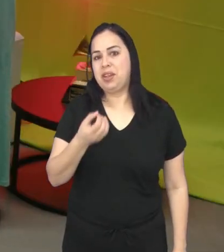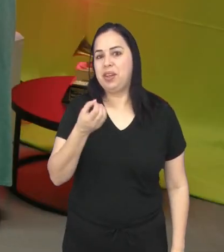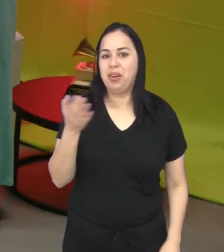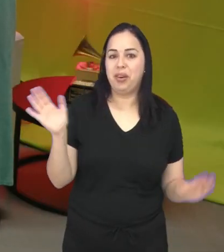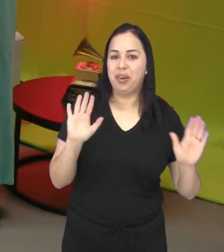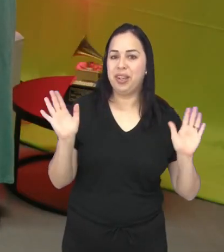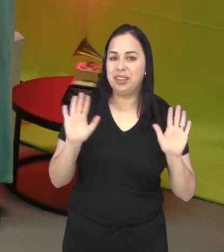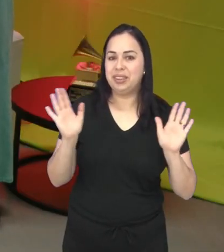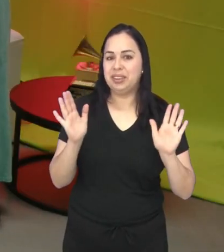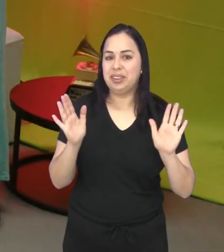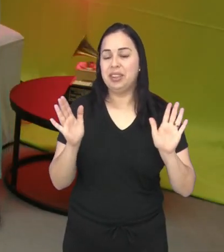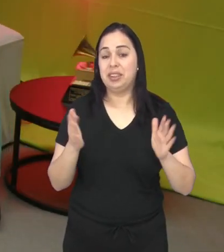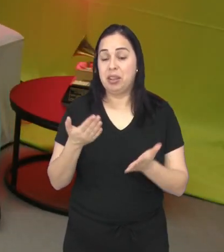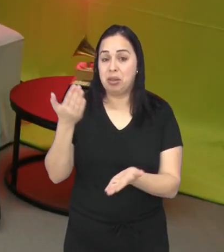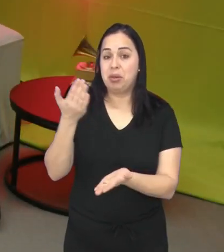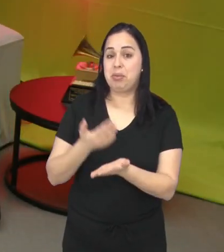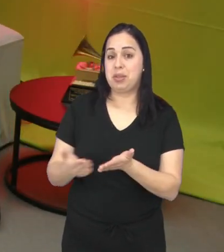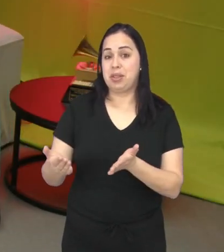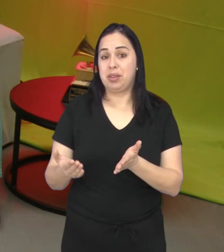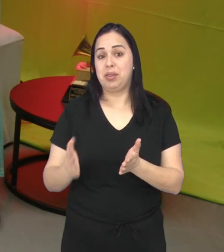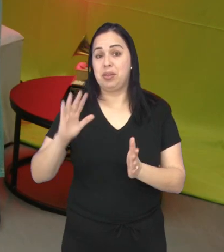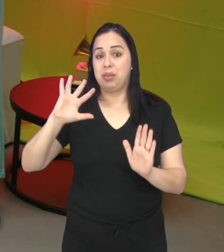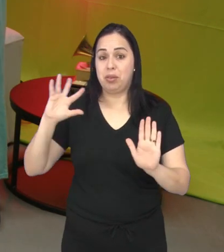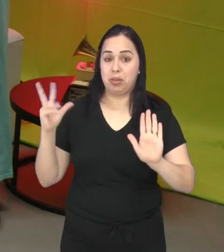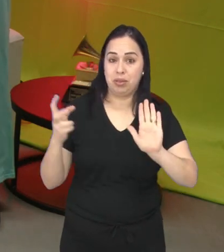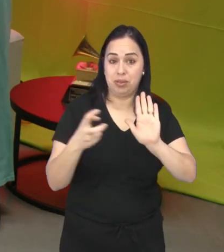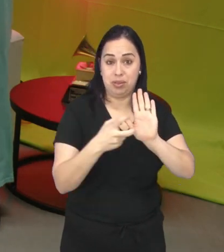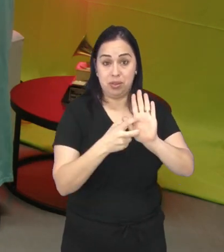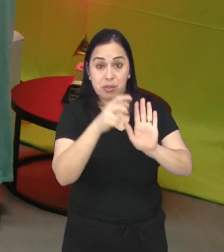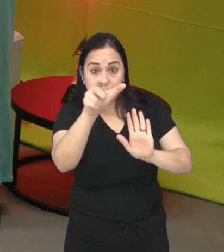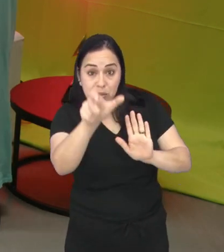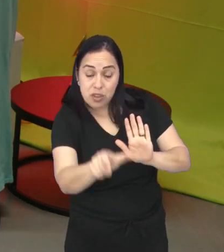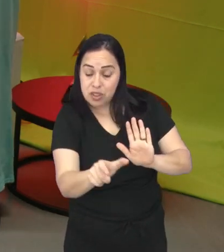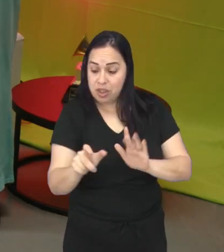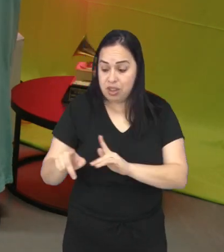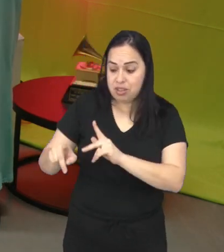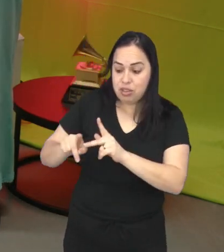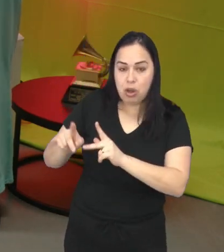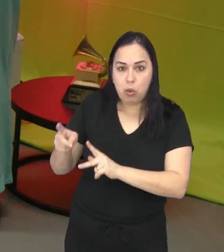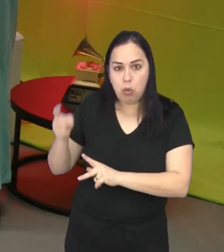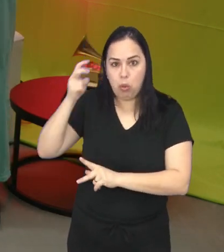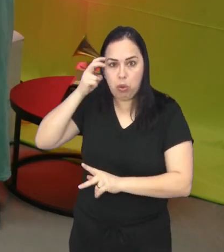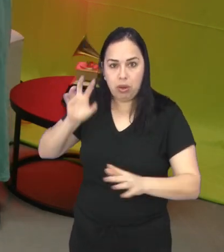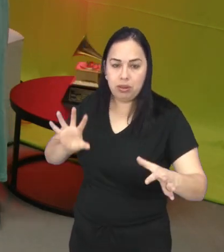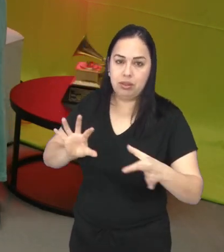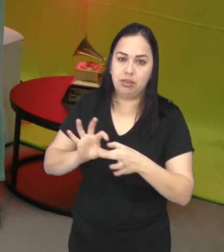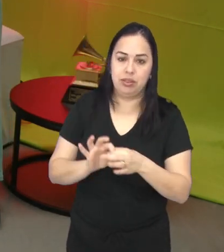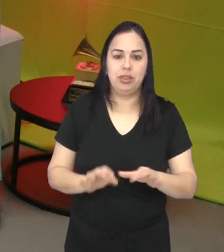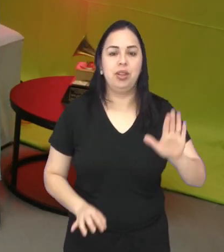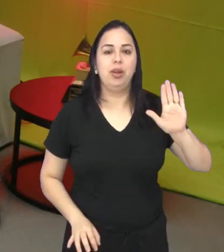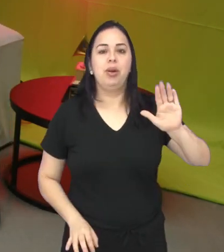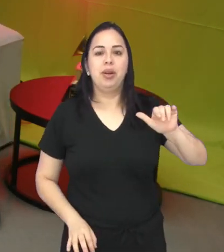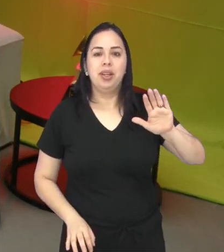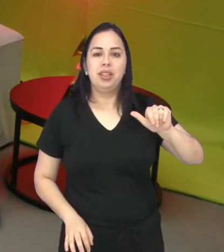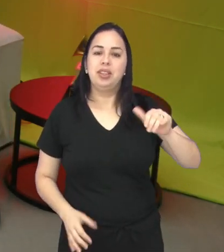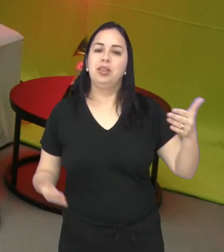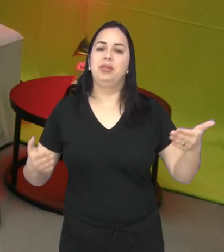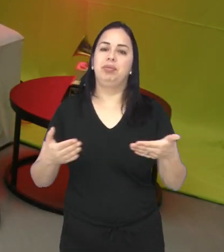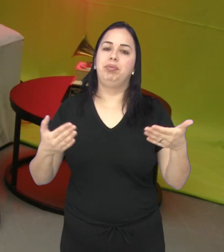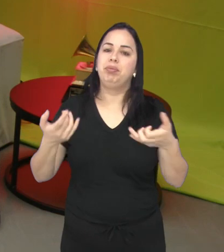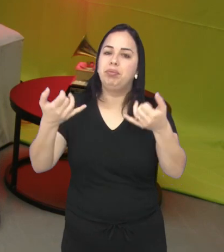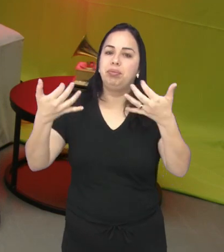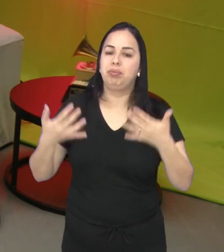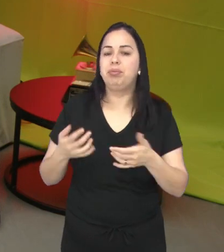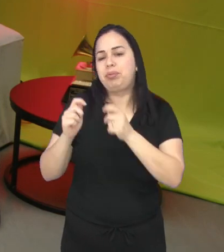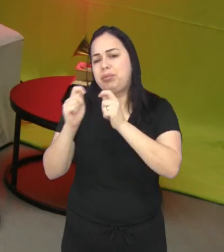Oi, gente! Está começando mais um Conexão Cultura, programa que te conecta à cultura em São José dos Campos. Oi, pessoal! No Conexão de hoje, a gente